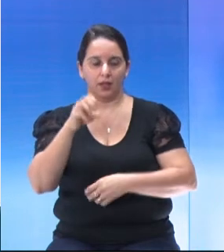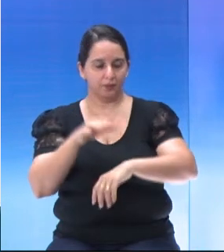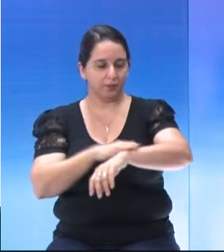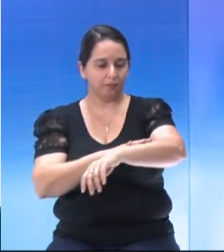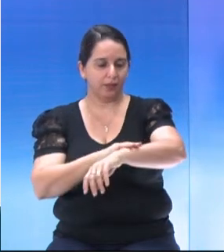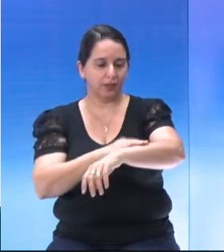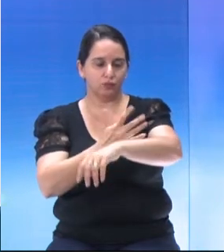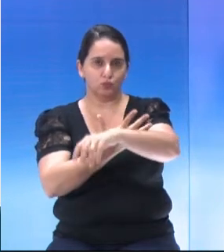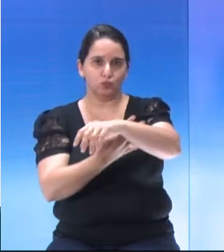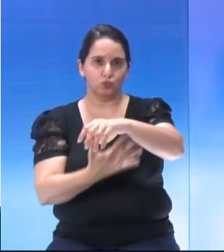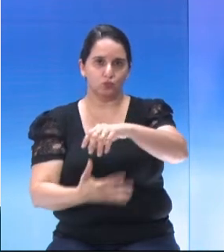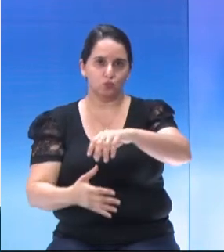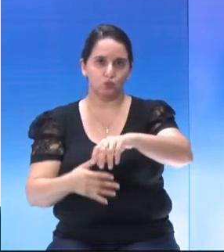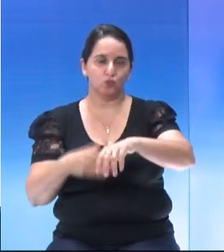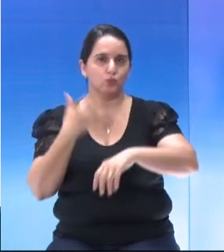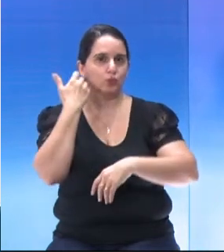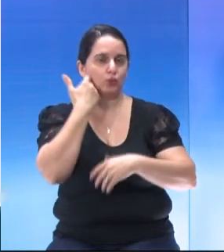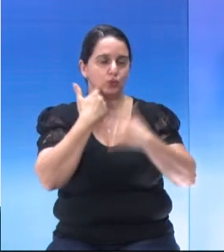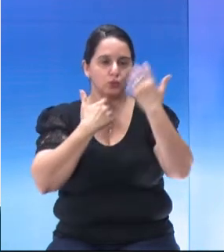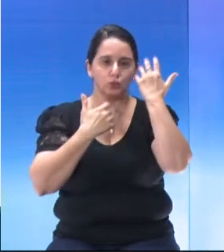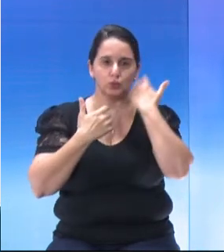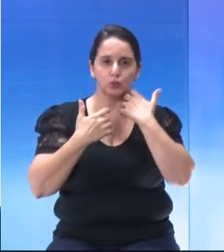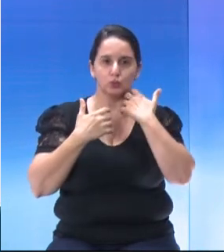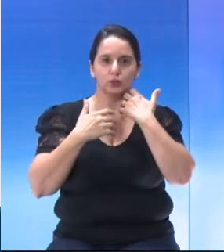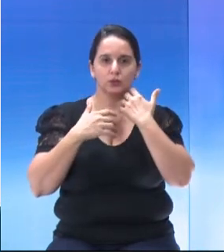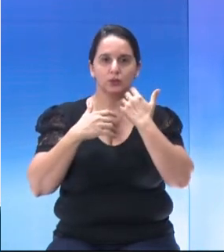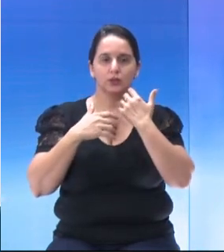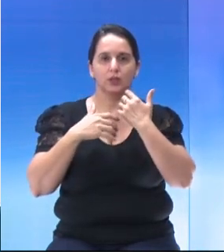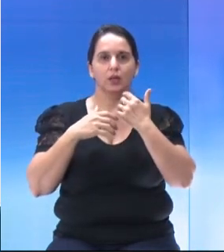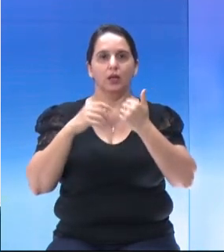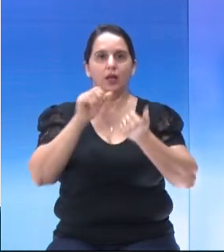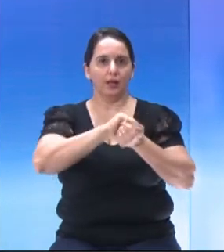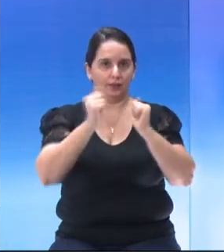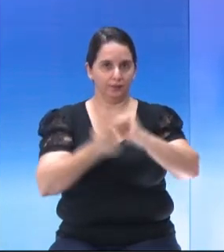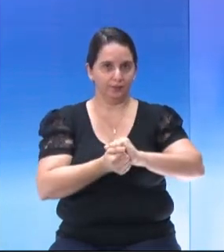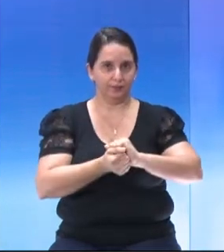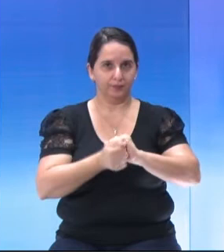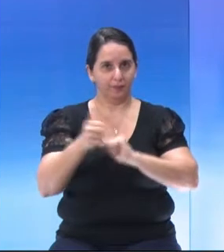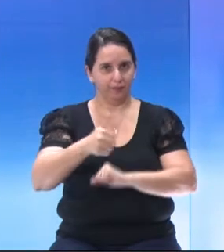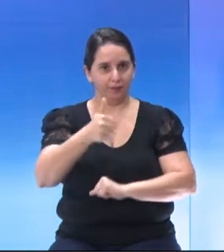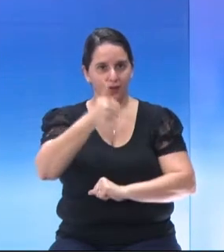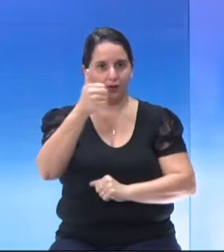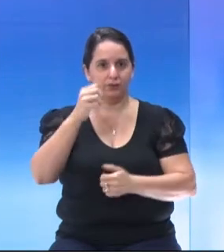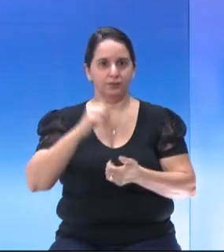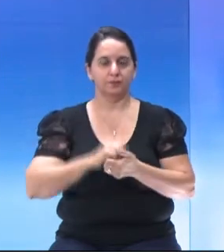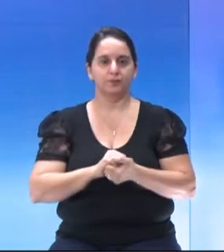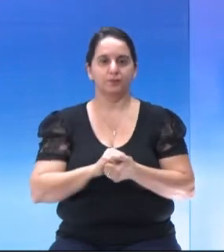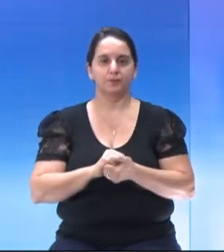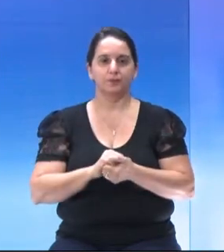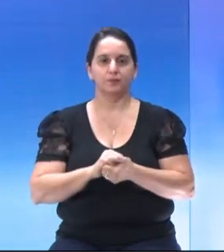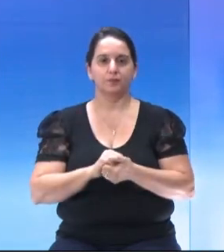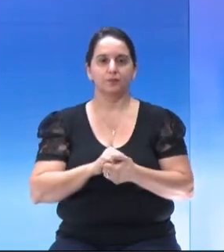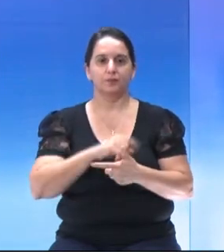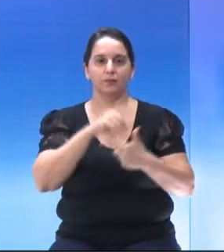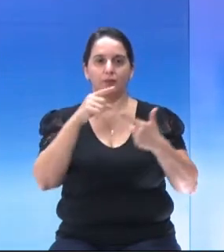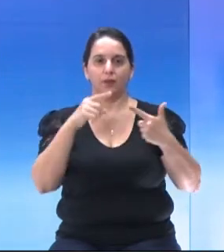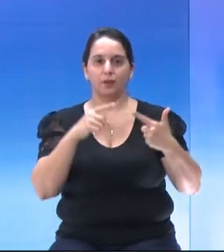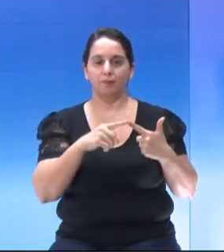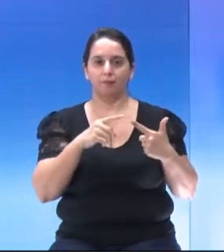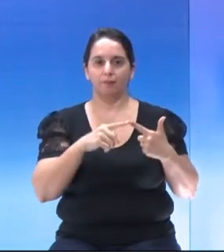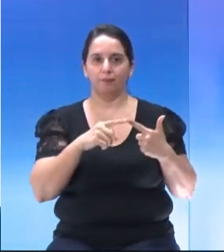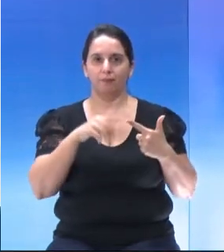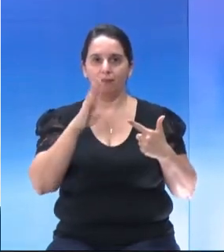deles, é o suor, é as glândulas que têm maior atividade, por isso eles se adaptaram a este